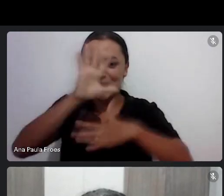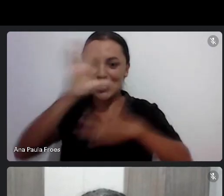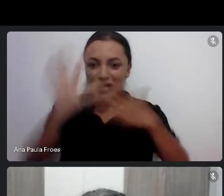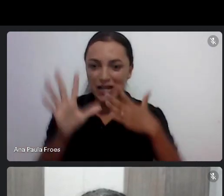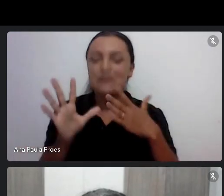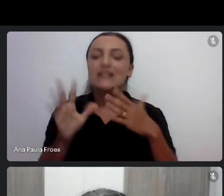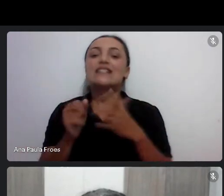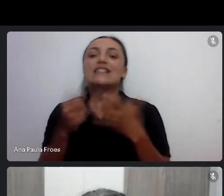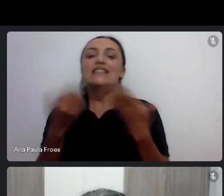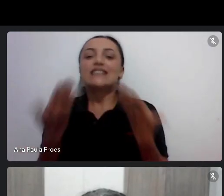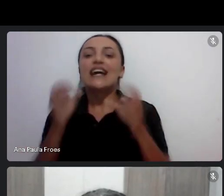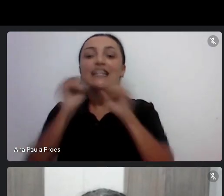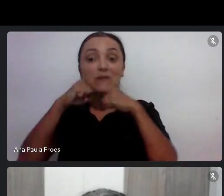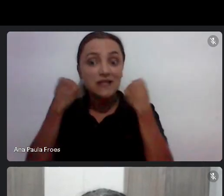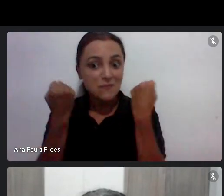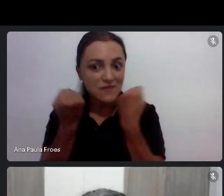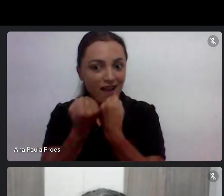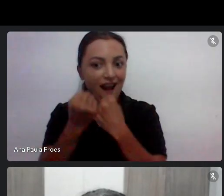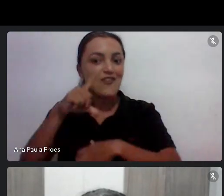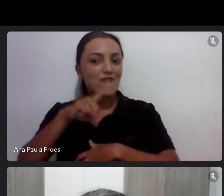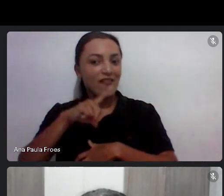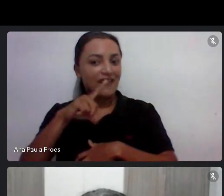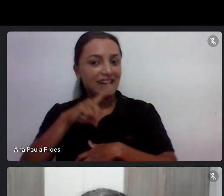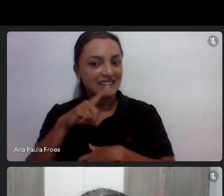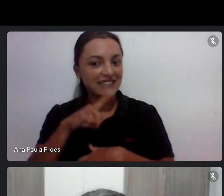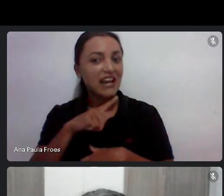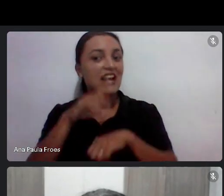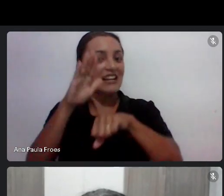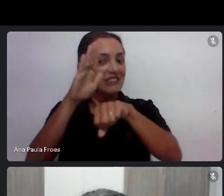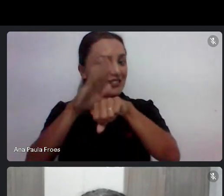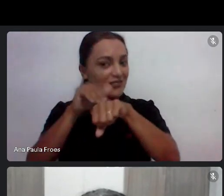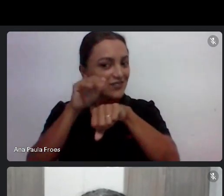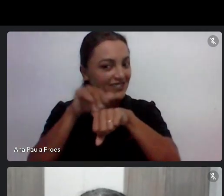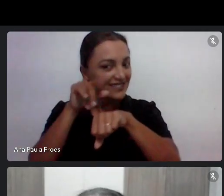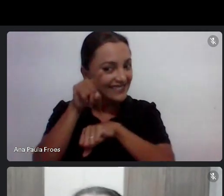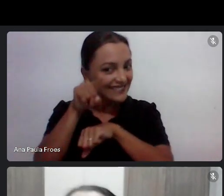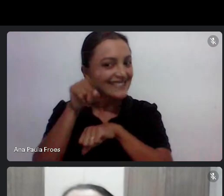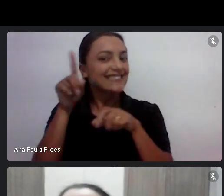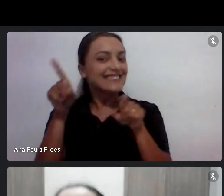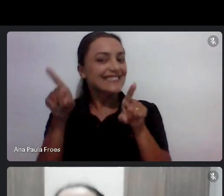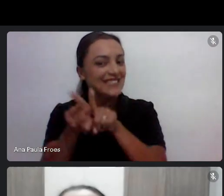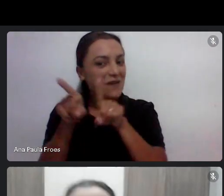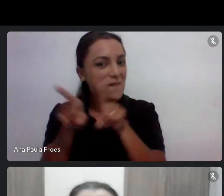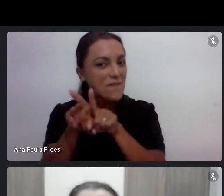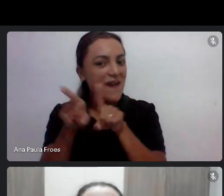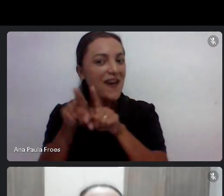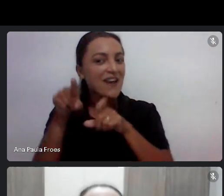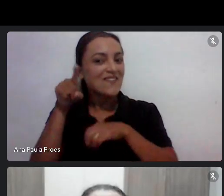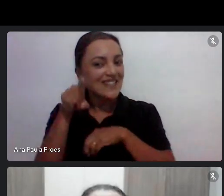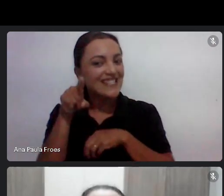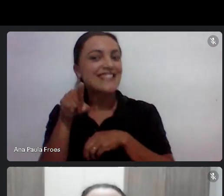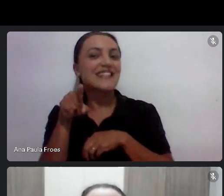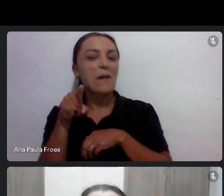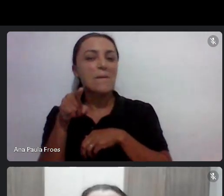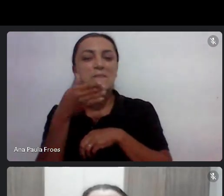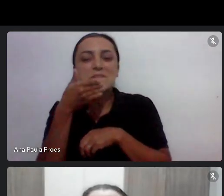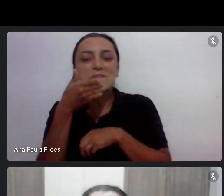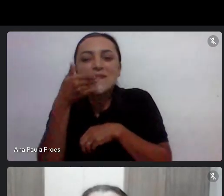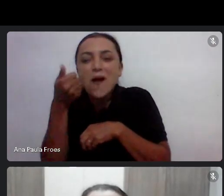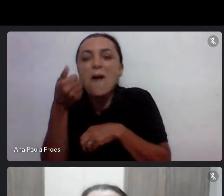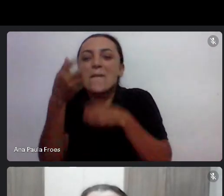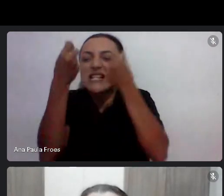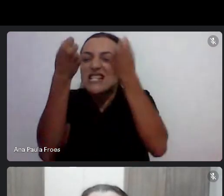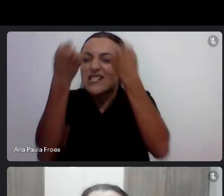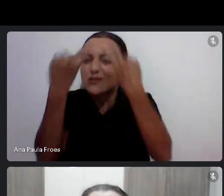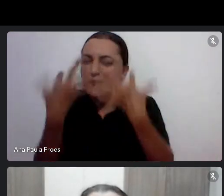com a senhora, né? Ninguém melhor do que a senhora para poder falar sobre educação bilíngue, né? E a gente fará um seminário sobre